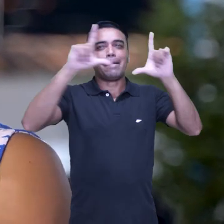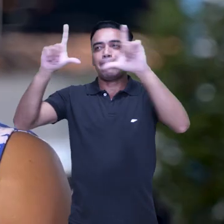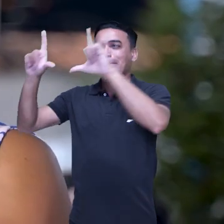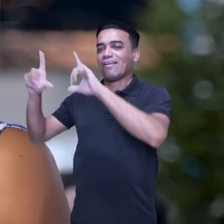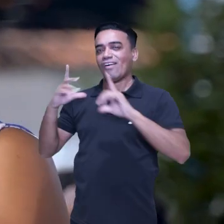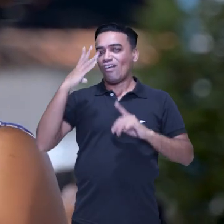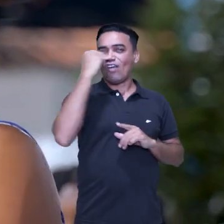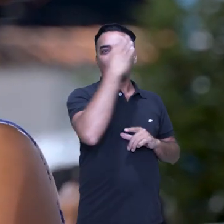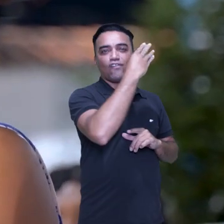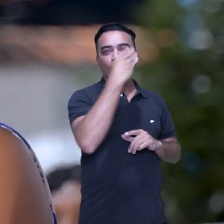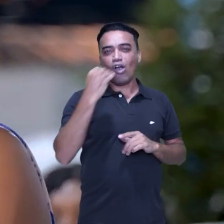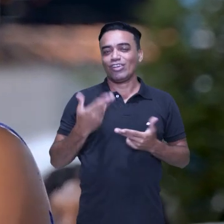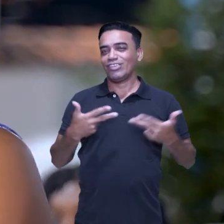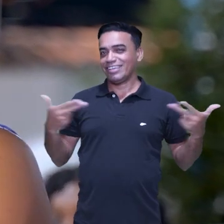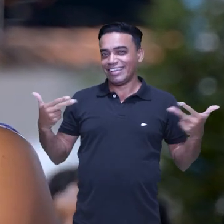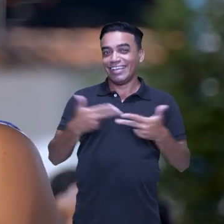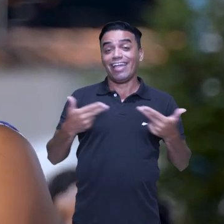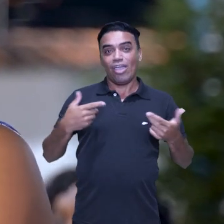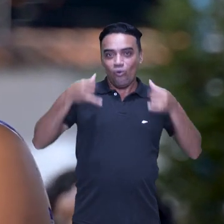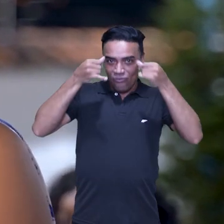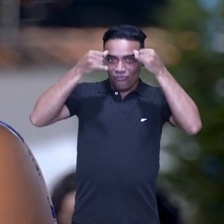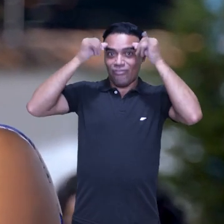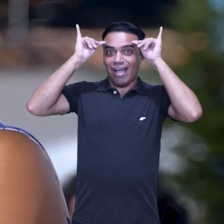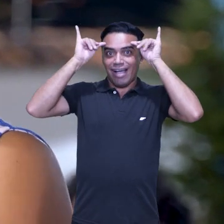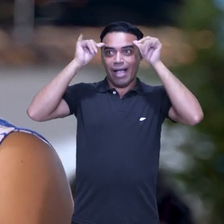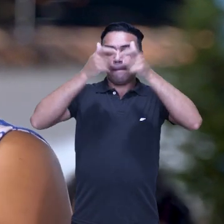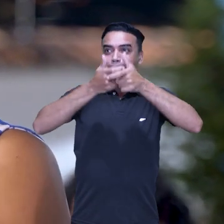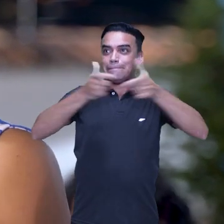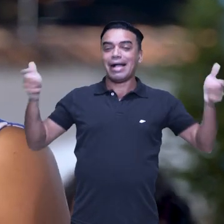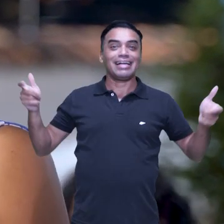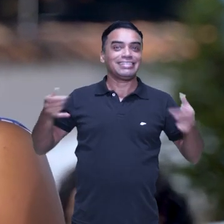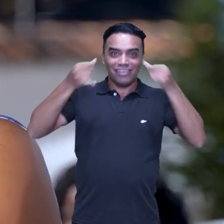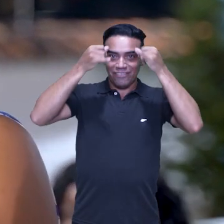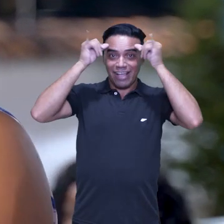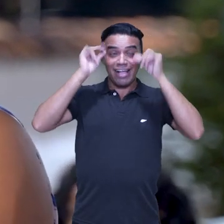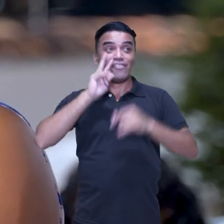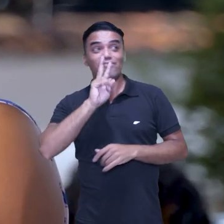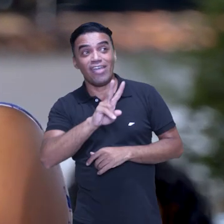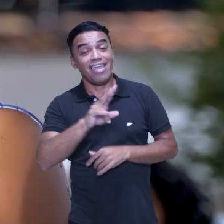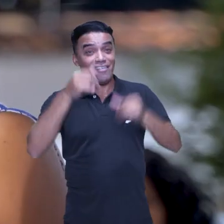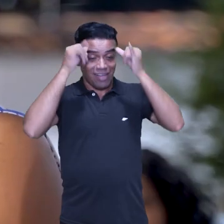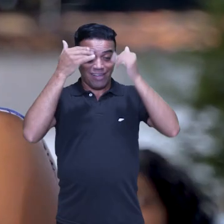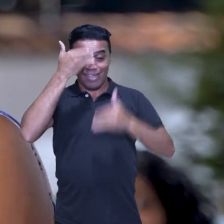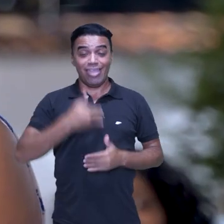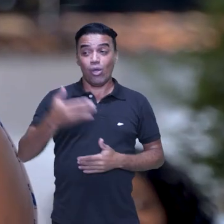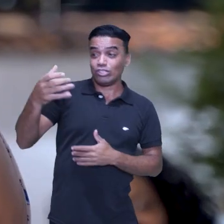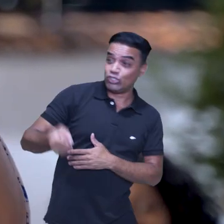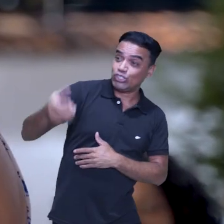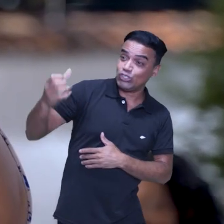sou a da vaca lá, que destacou mais do que eu, né? Todo mundo queria ver a vaca e eu tirando leite,